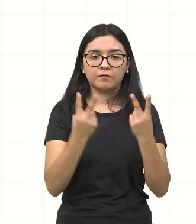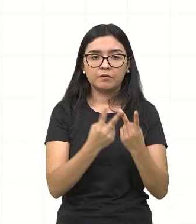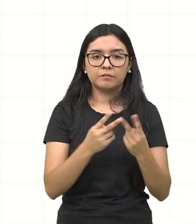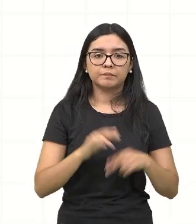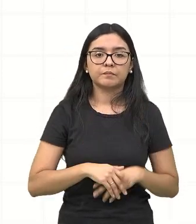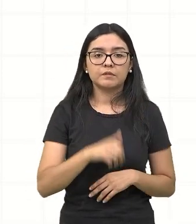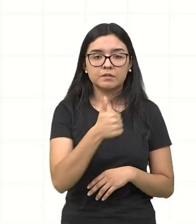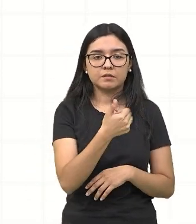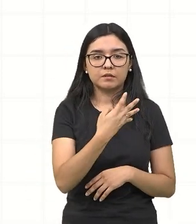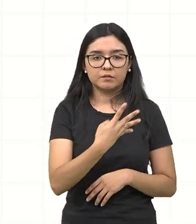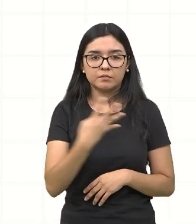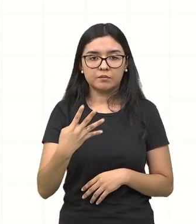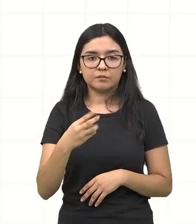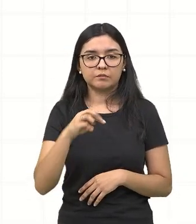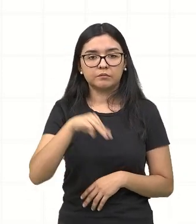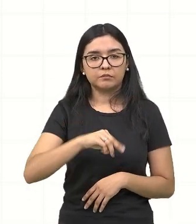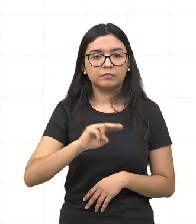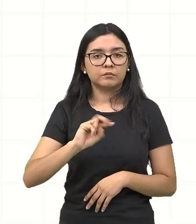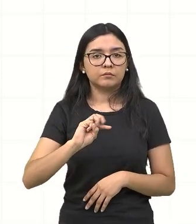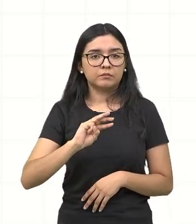de